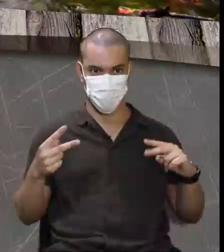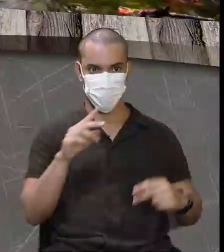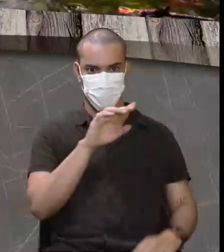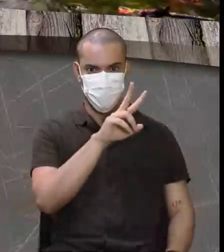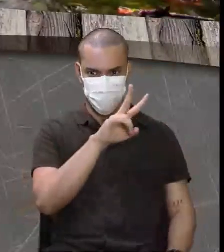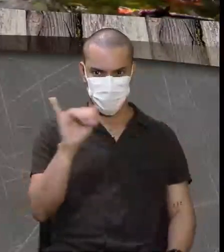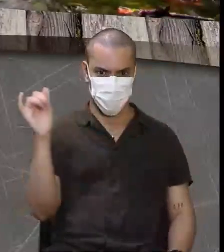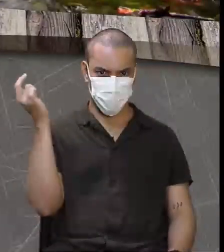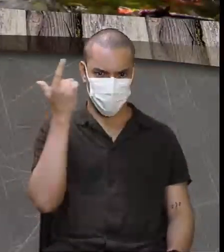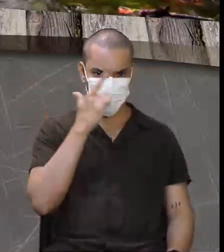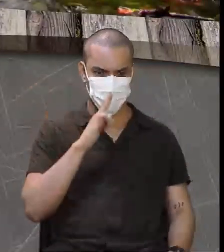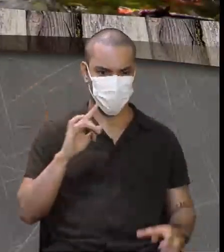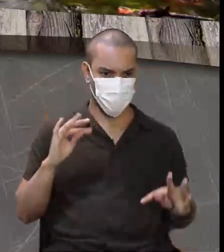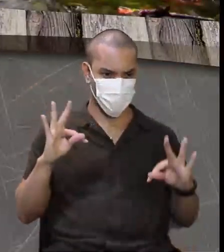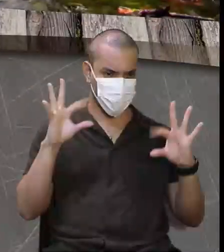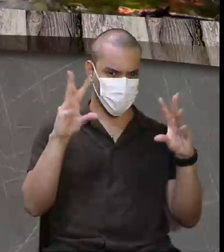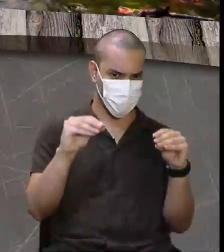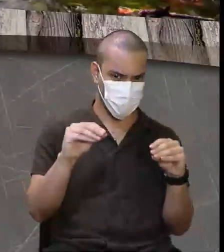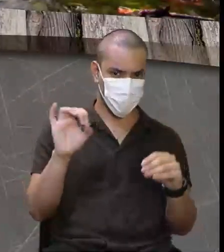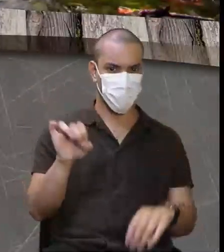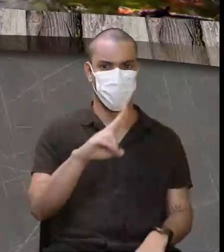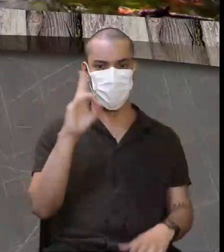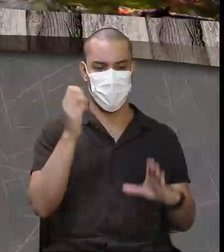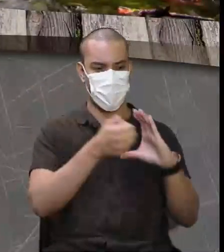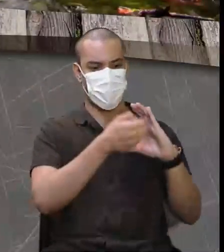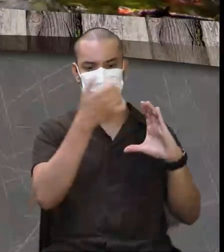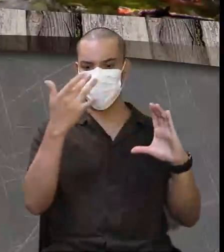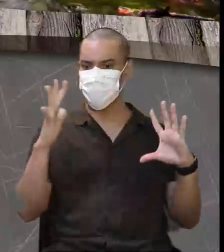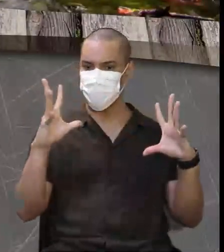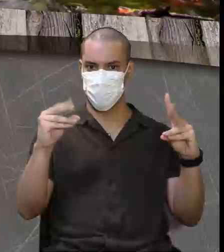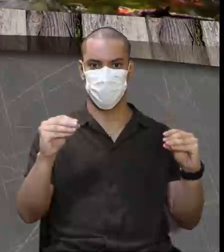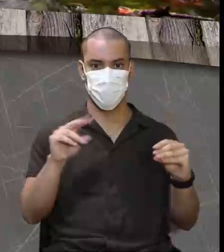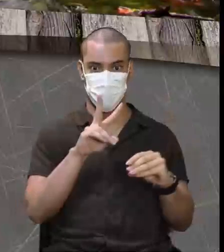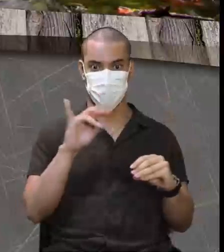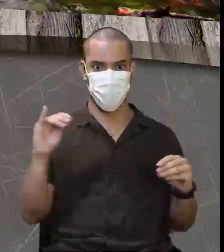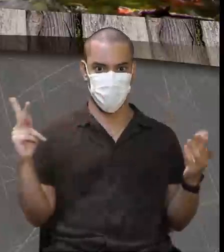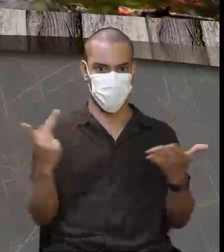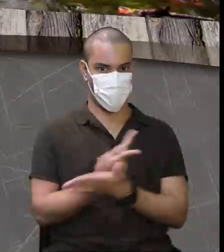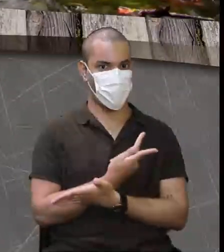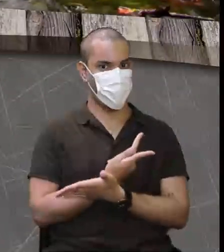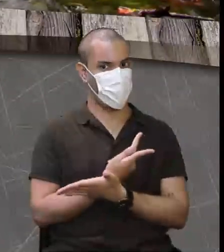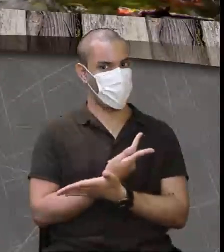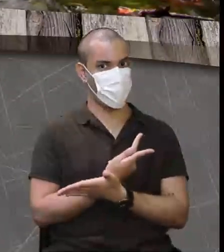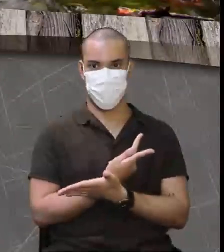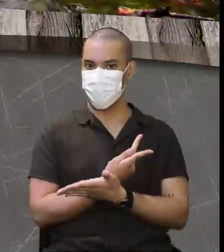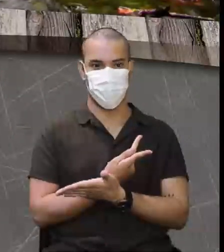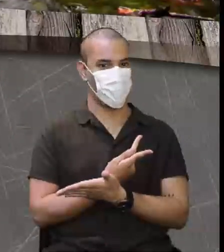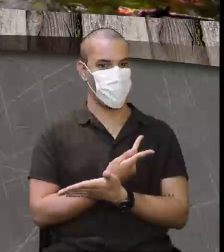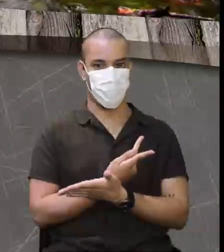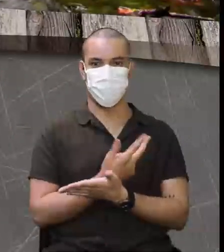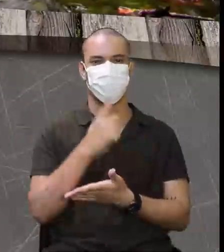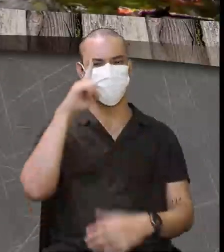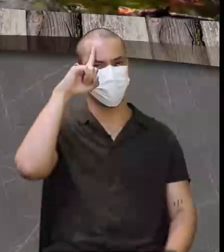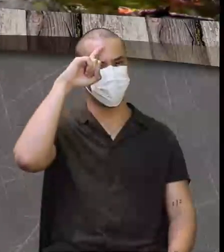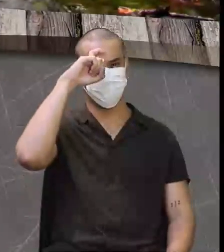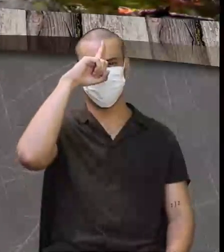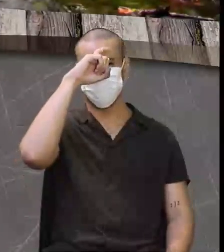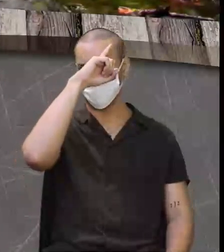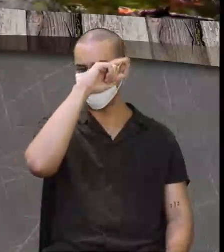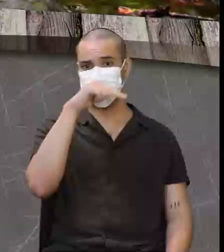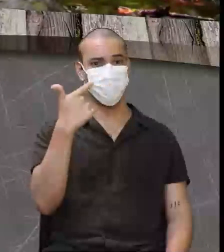conseguir transmitir tudo isso, ou essas características todas vão se manifestar? Aí haja reprodução, né? Não tem